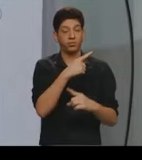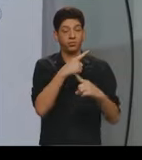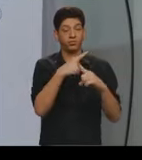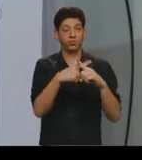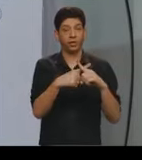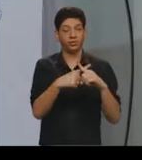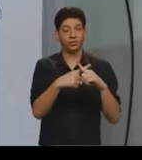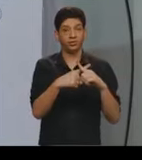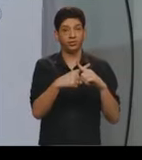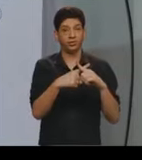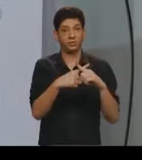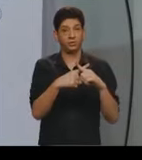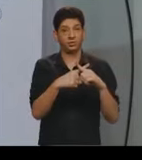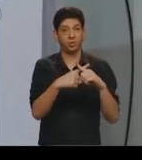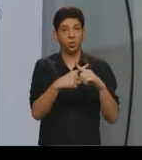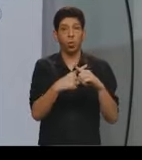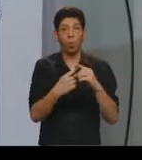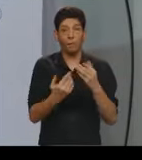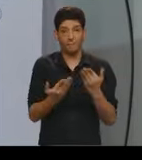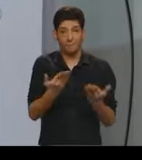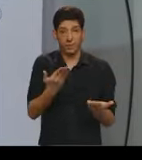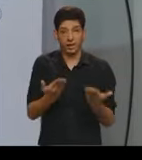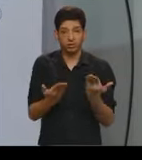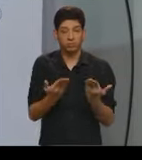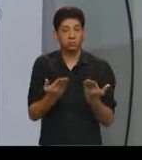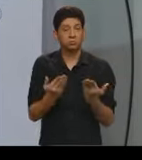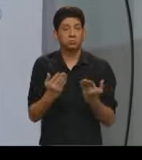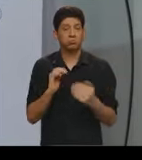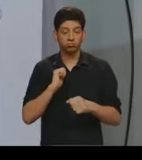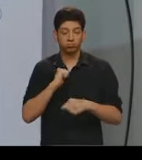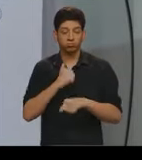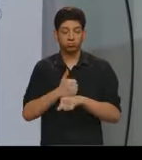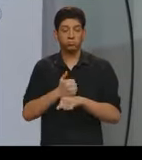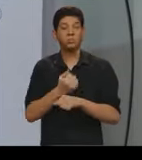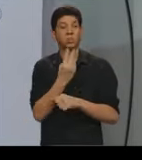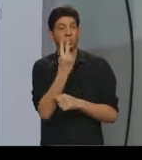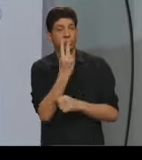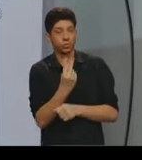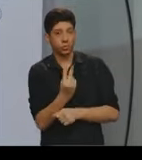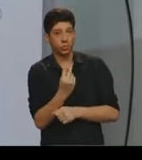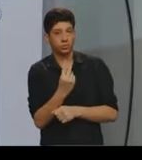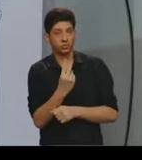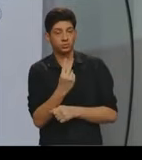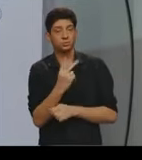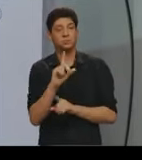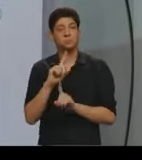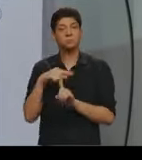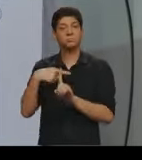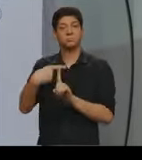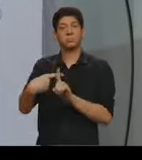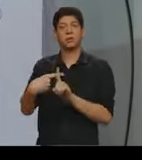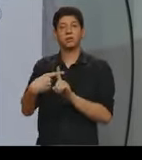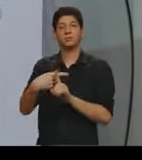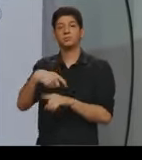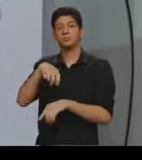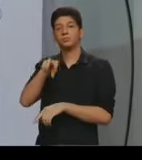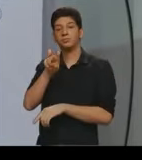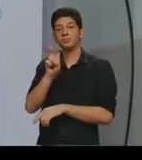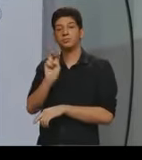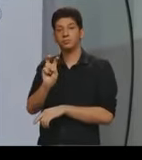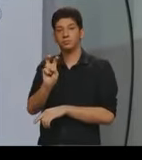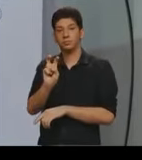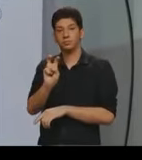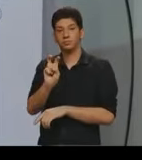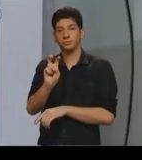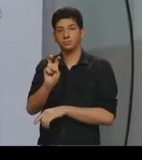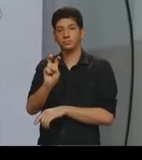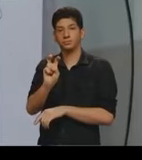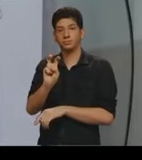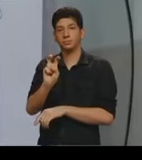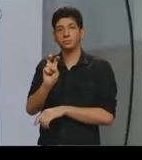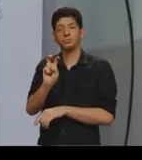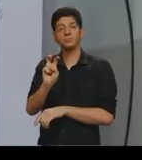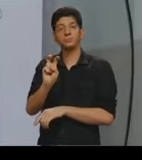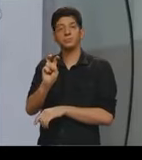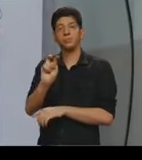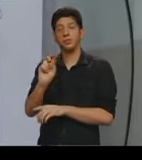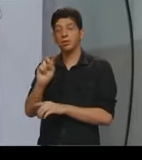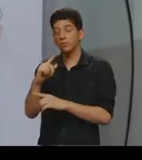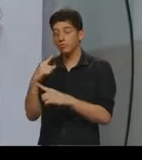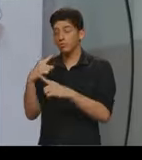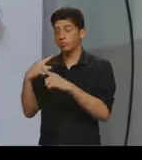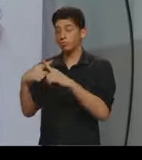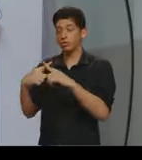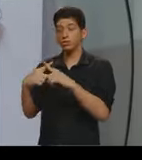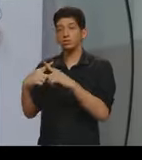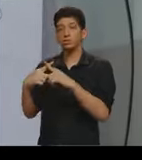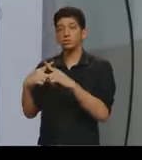vezes o peso, que é 2, mais a outra nota, que seria 5,